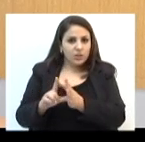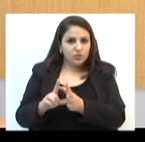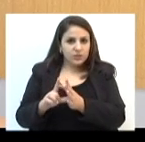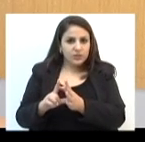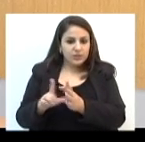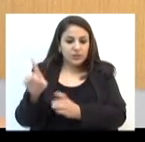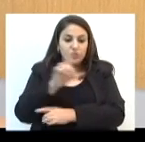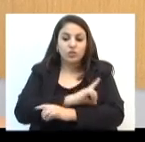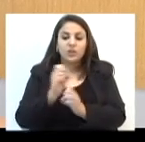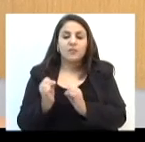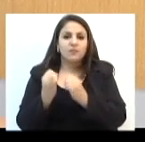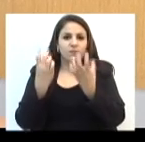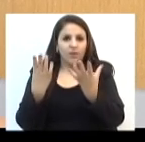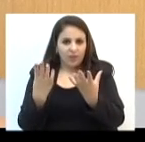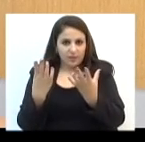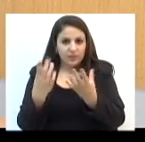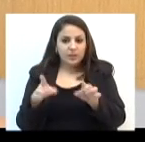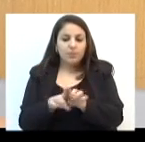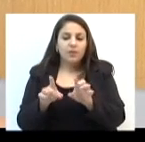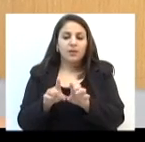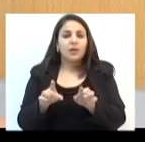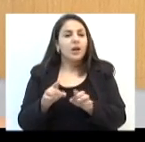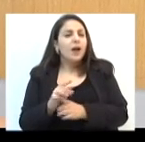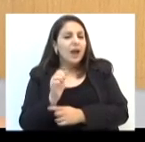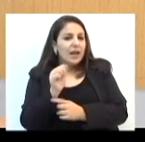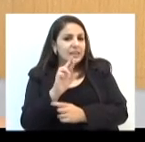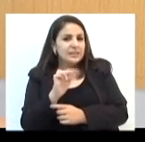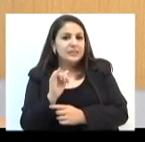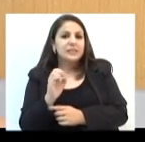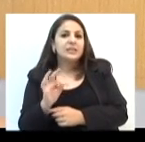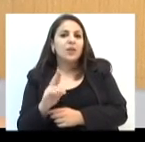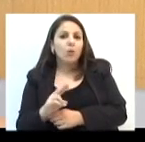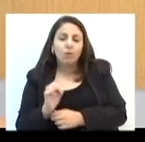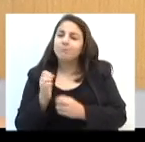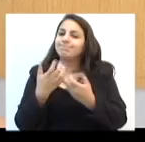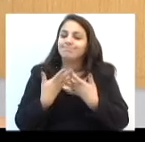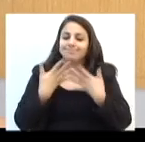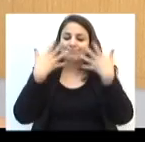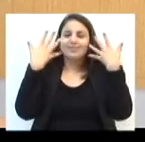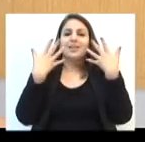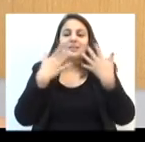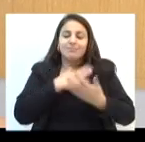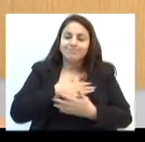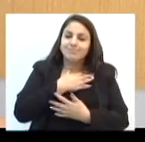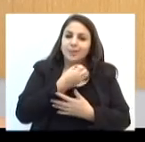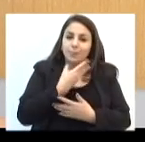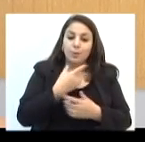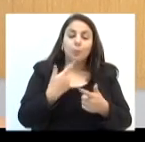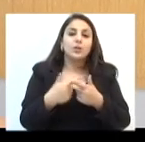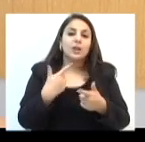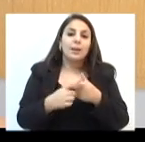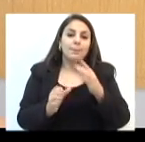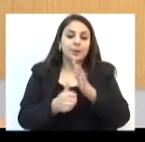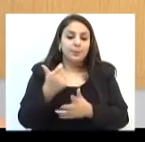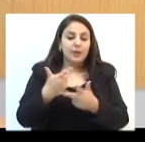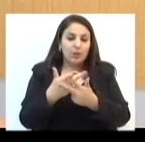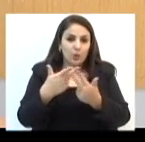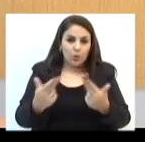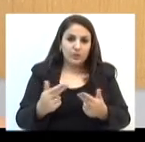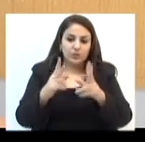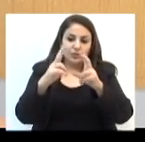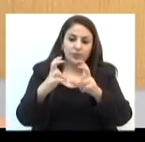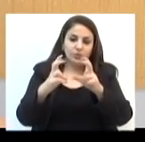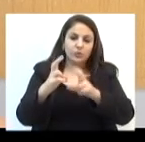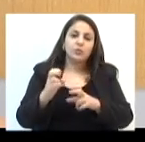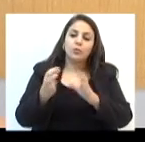comemorativas e liquidações. O vereador Aristeu Dallalana ficou muito satisfeito. Afinal, a primeira legislação sobre o